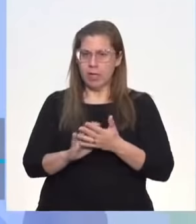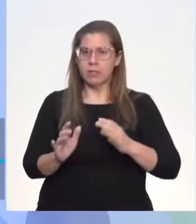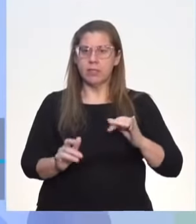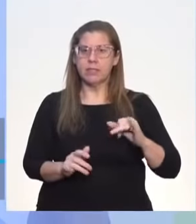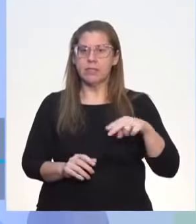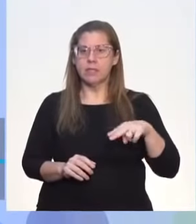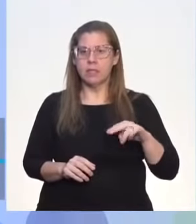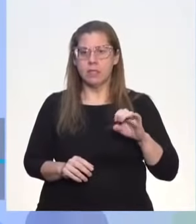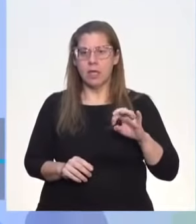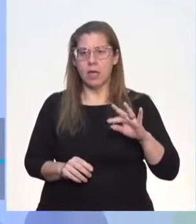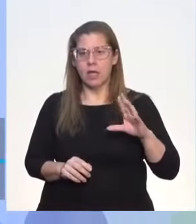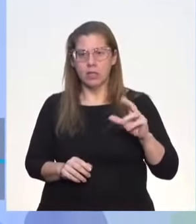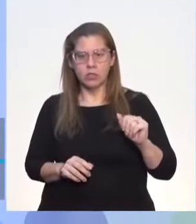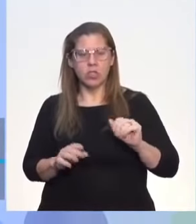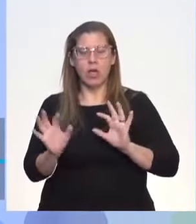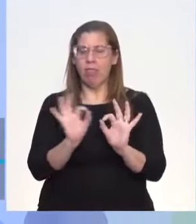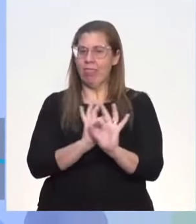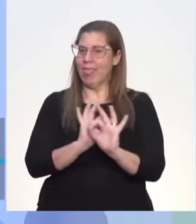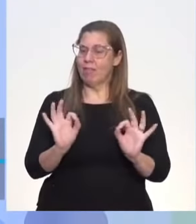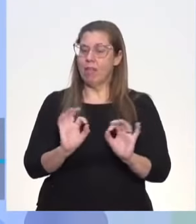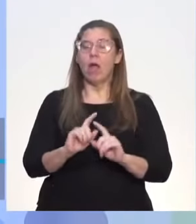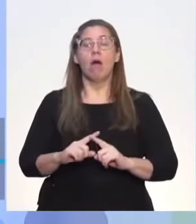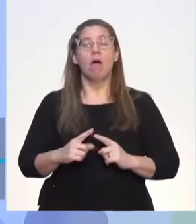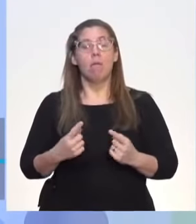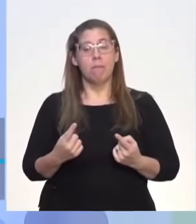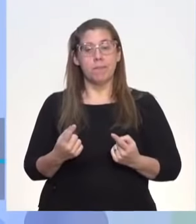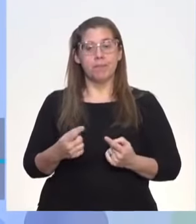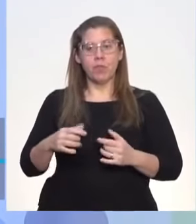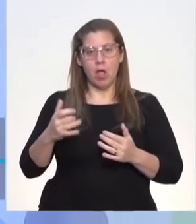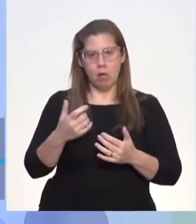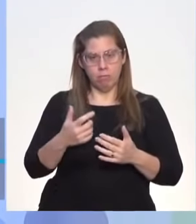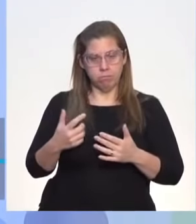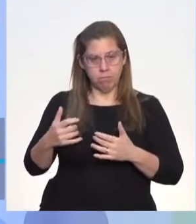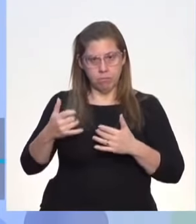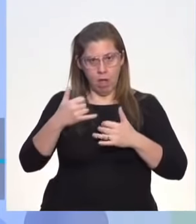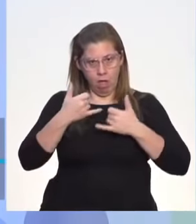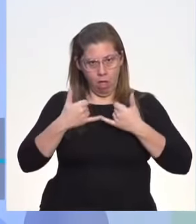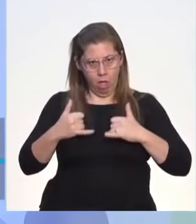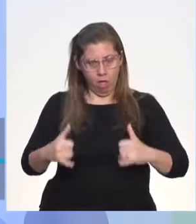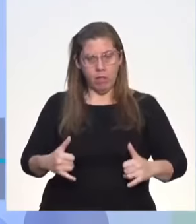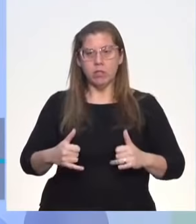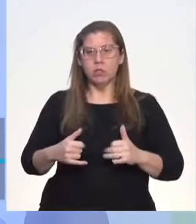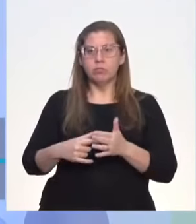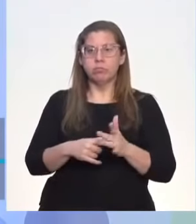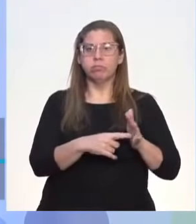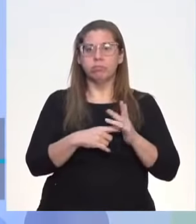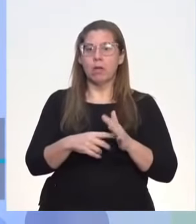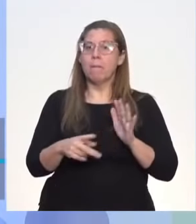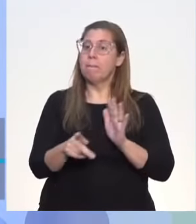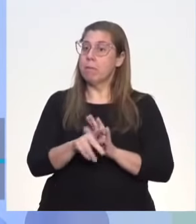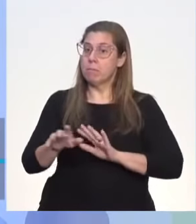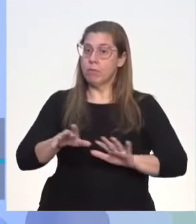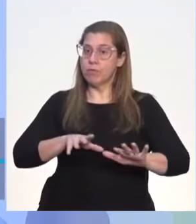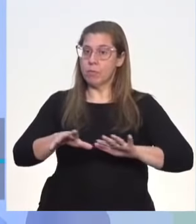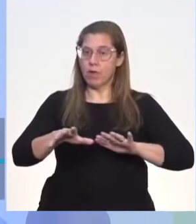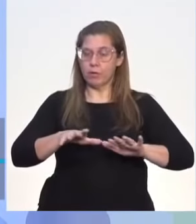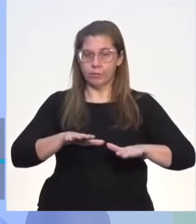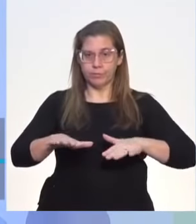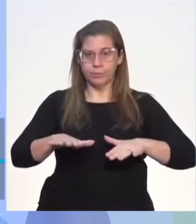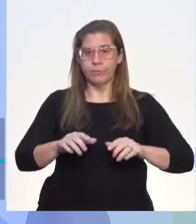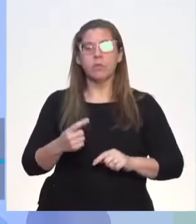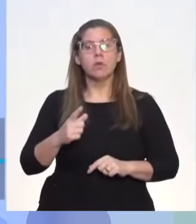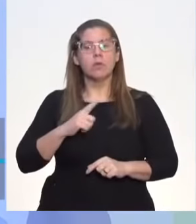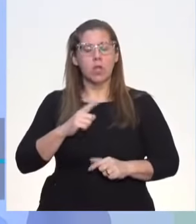energia é outro tipo de energia e tal e a gente vai falar dela a energia mecânica é a energia de movimento e